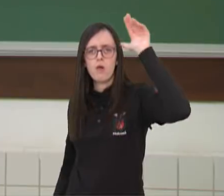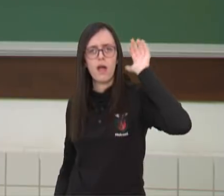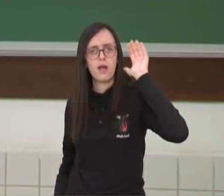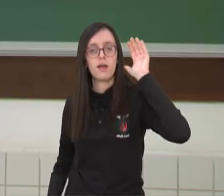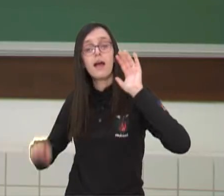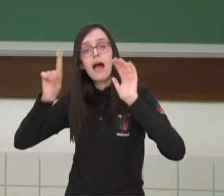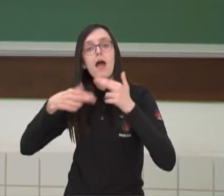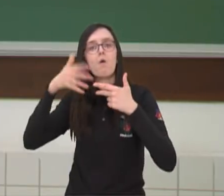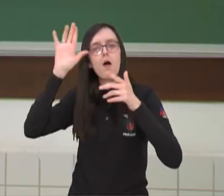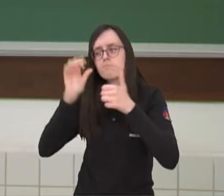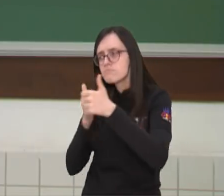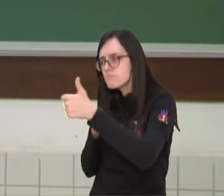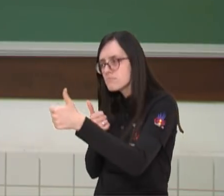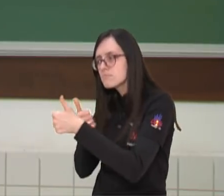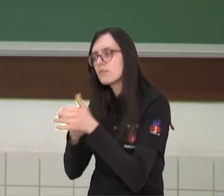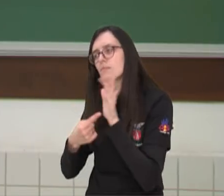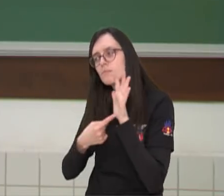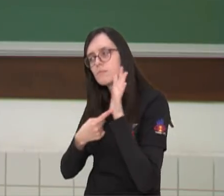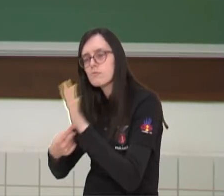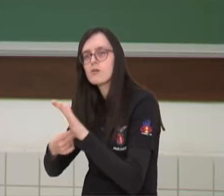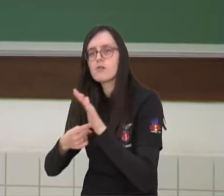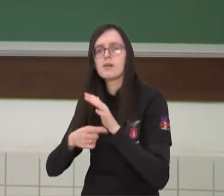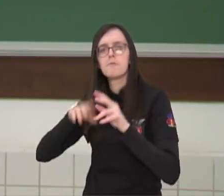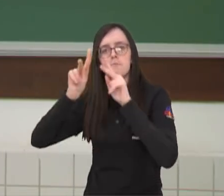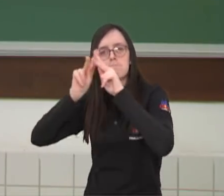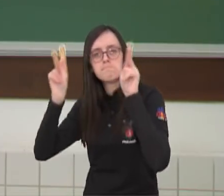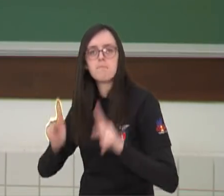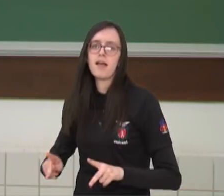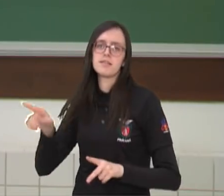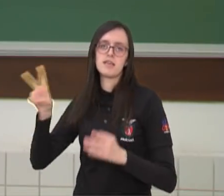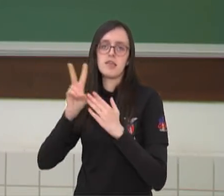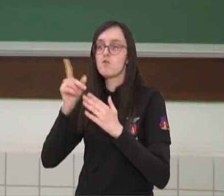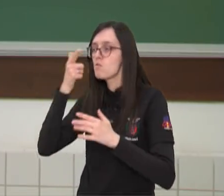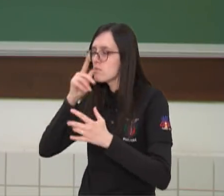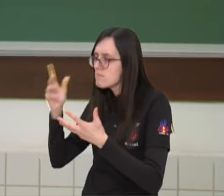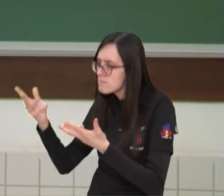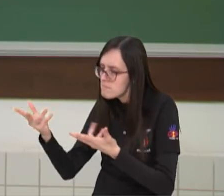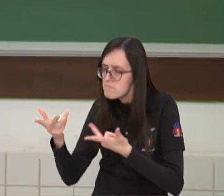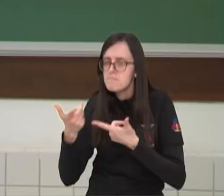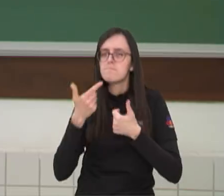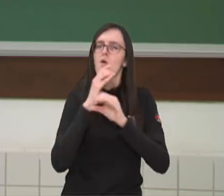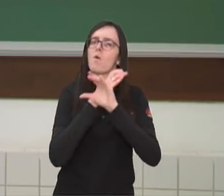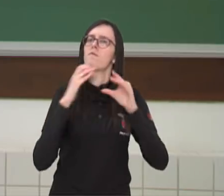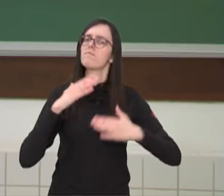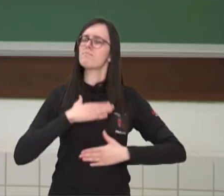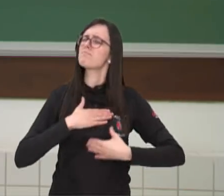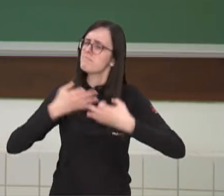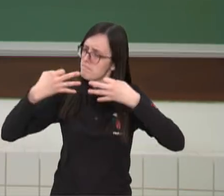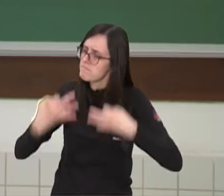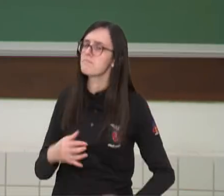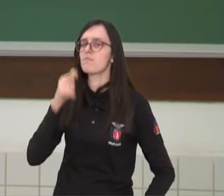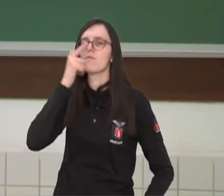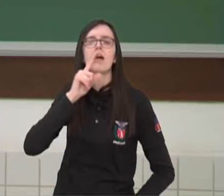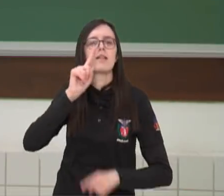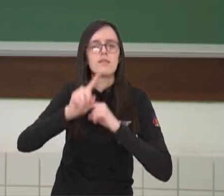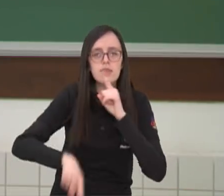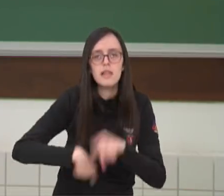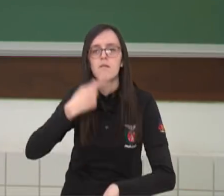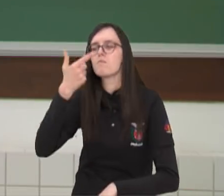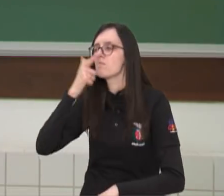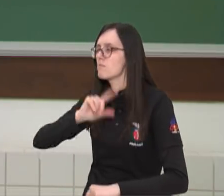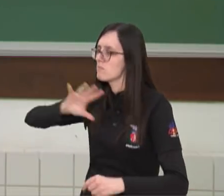ideia de se aproximar, mostrando ser pacífico, até ganhar a confiança desses indígenas, para depois